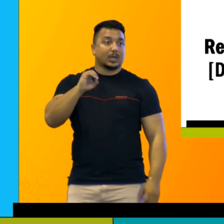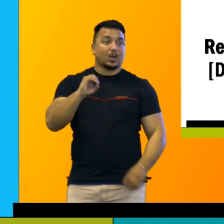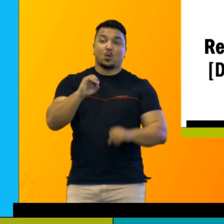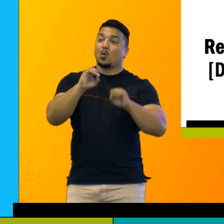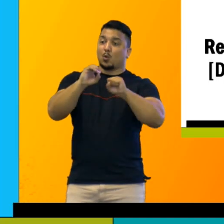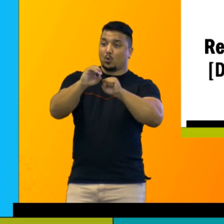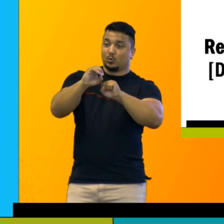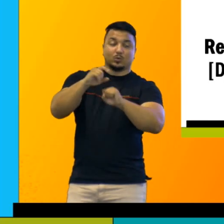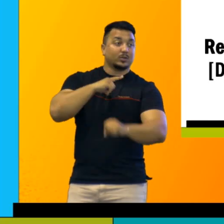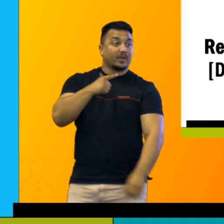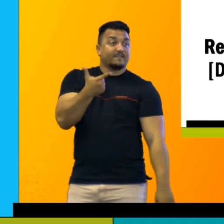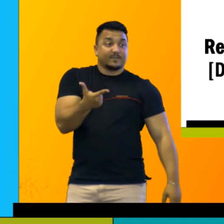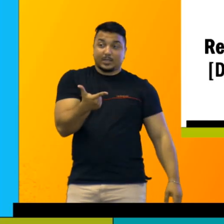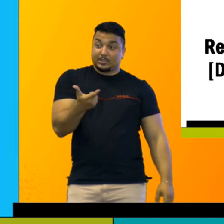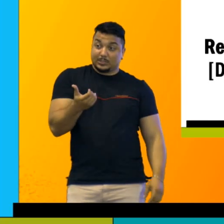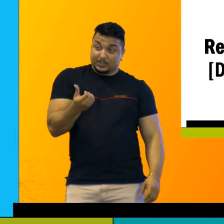ó,